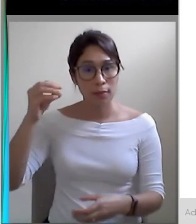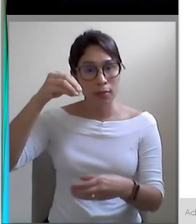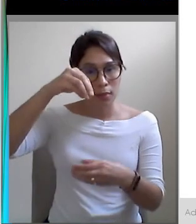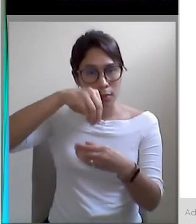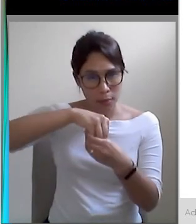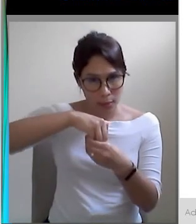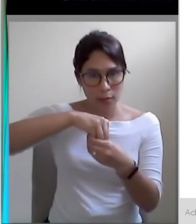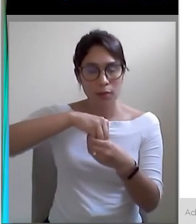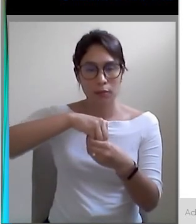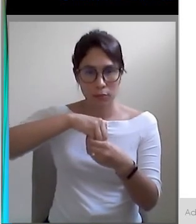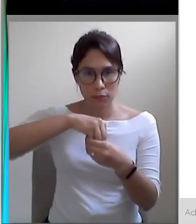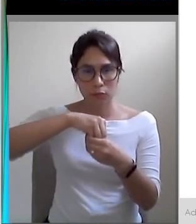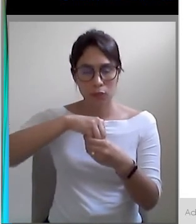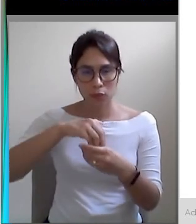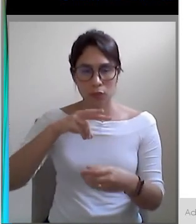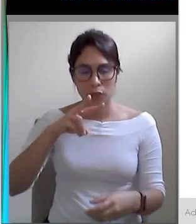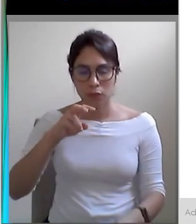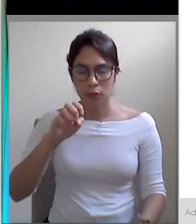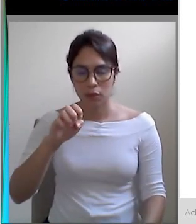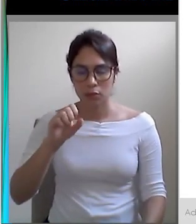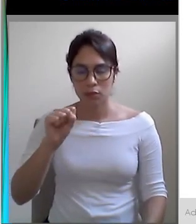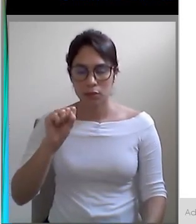hidrolíticas.